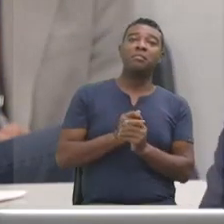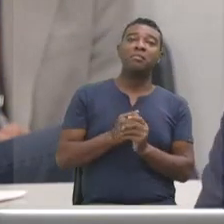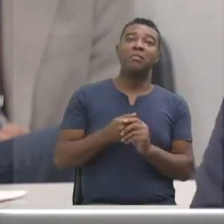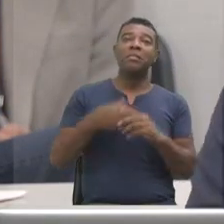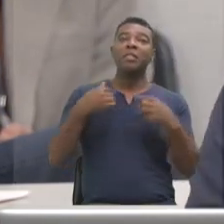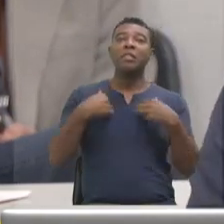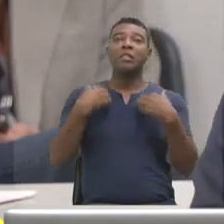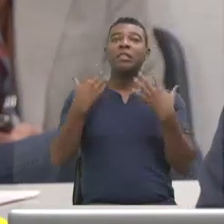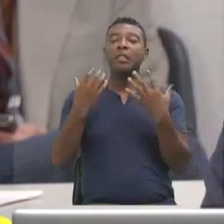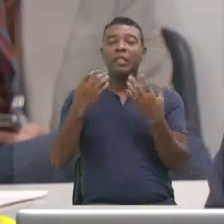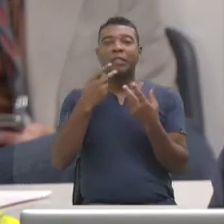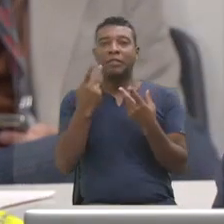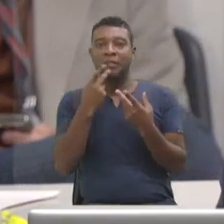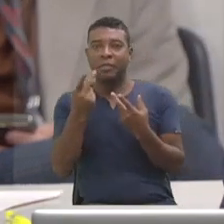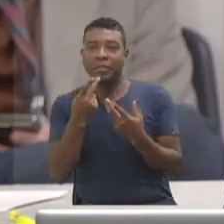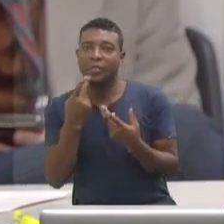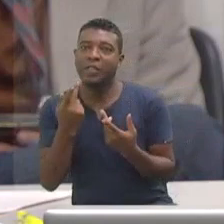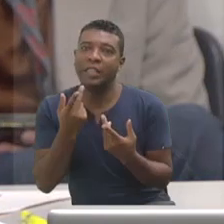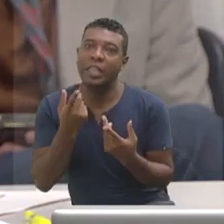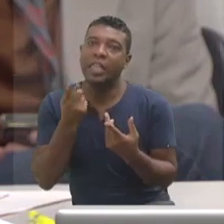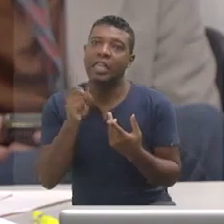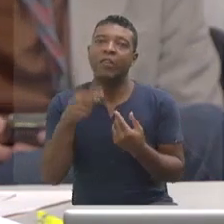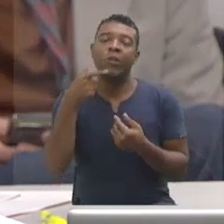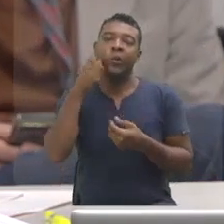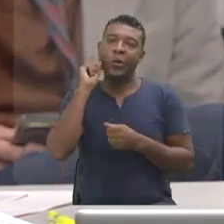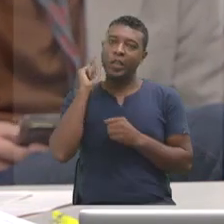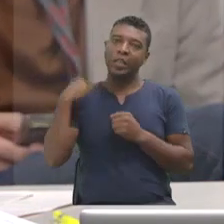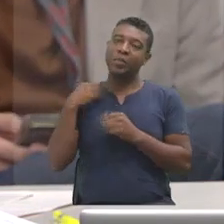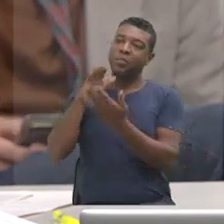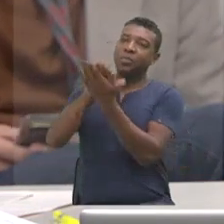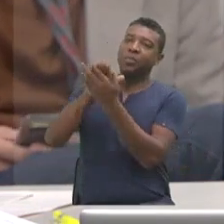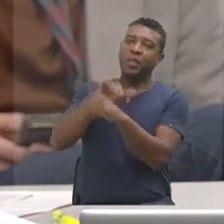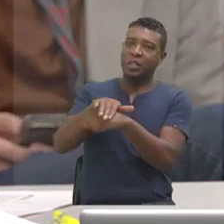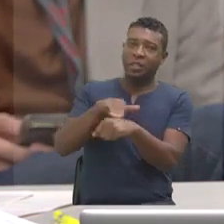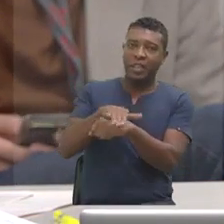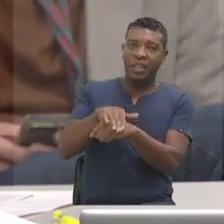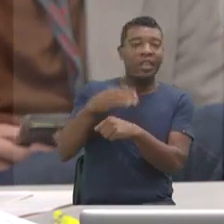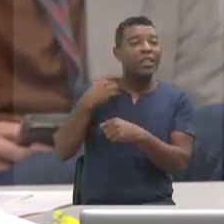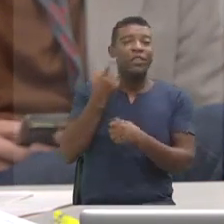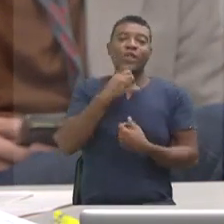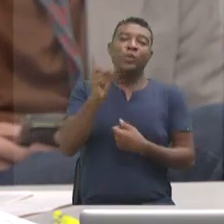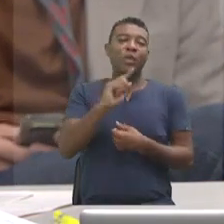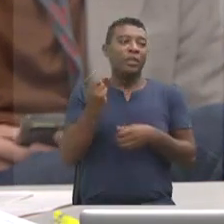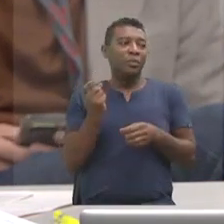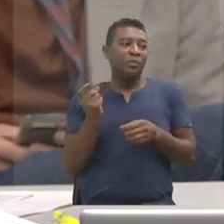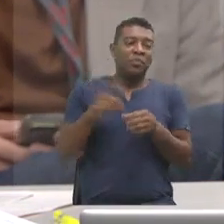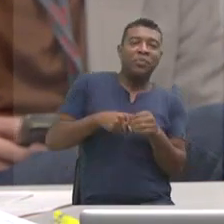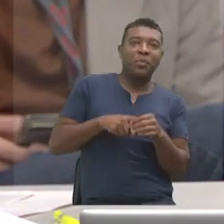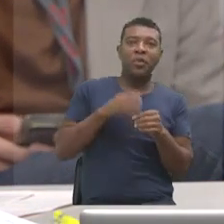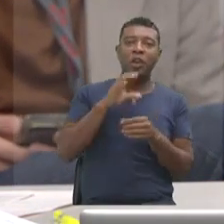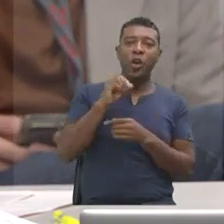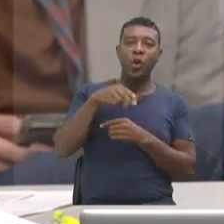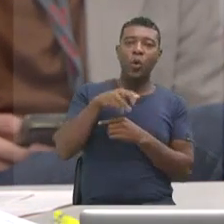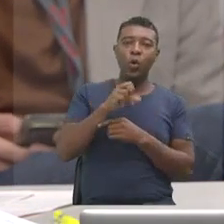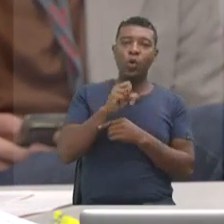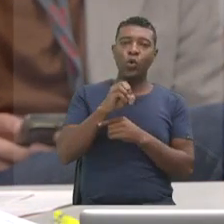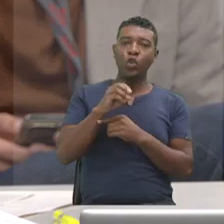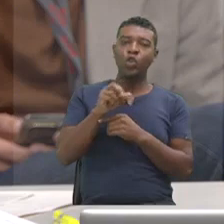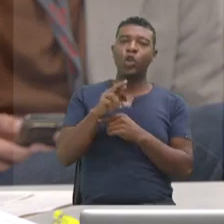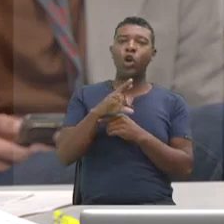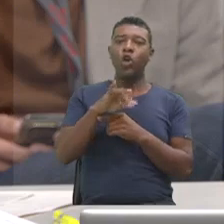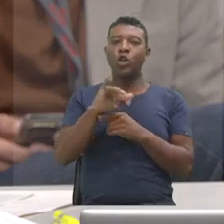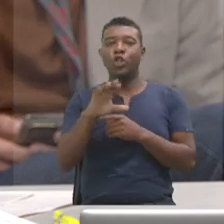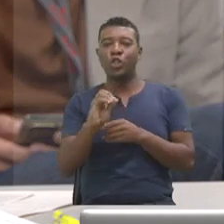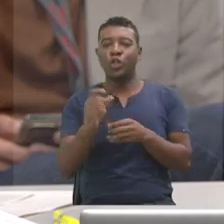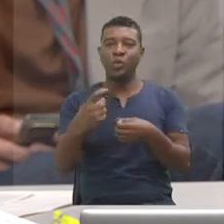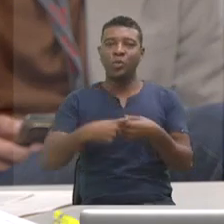e o a gente não conseguiu consorciar na região central por problemas de prestação de